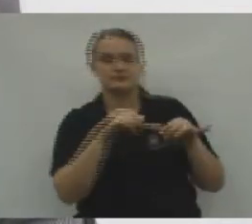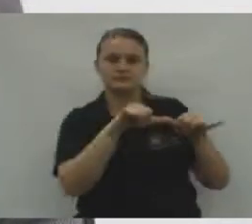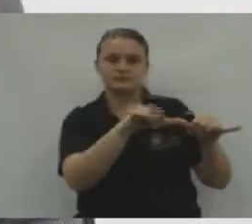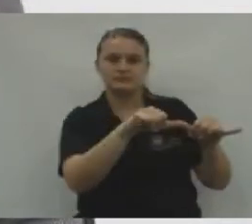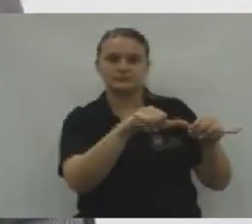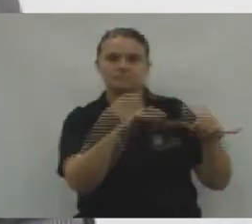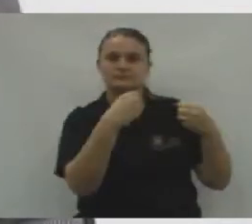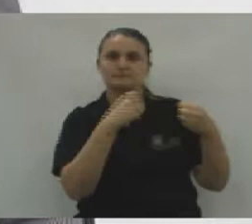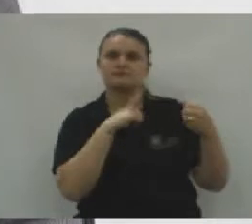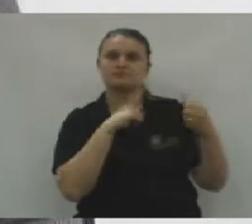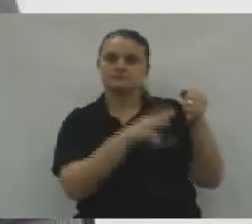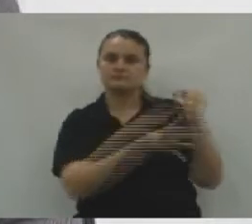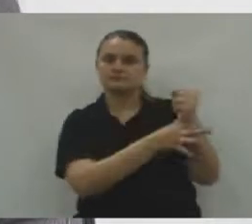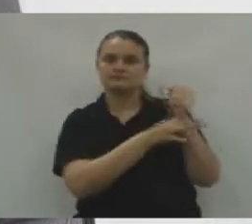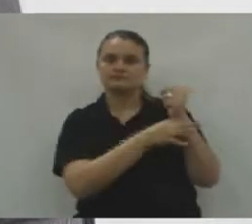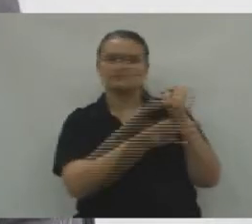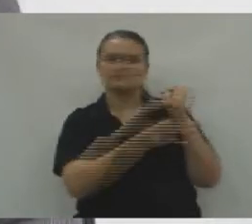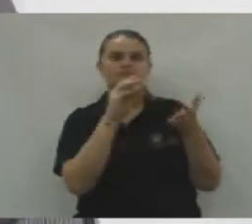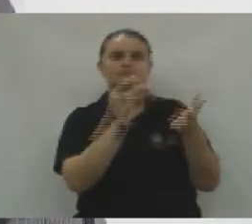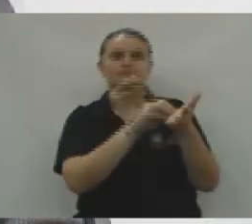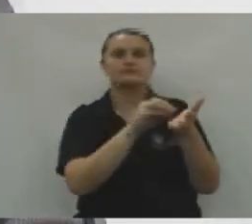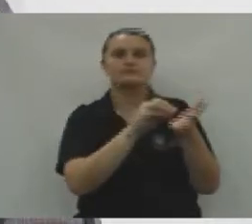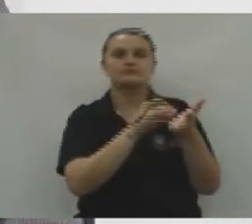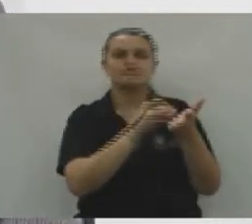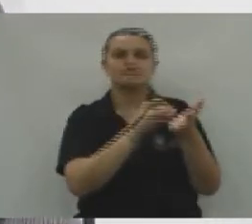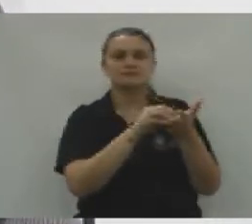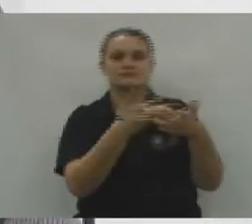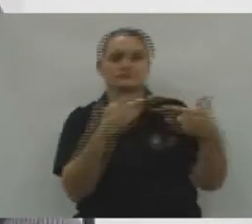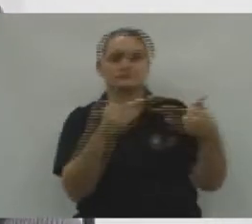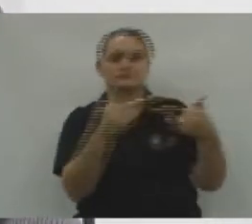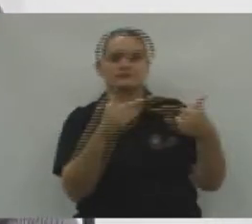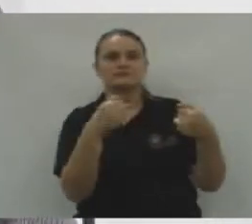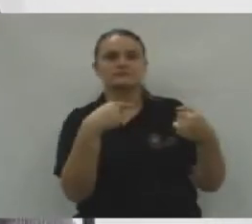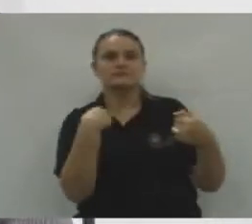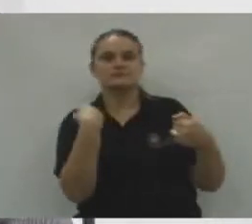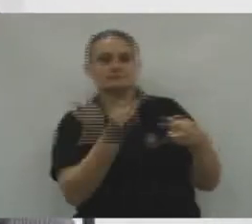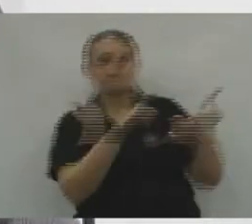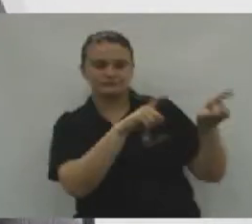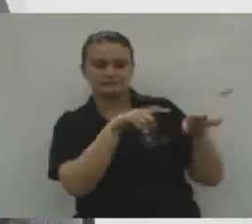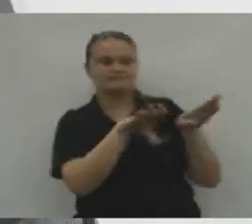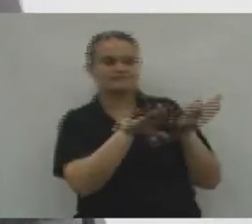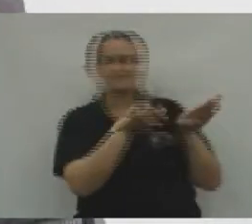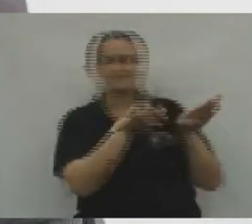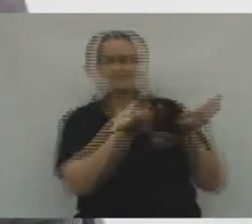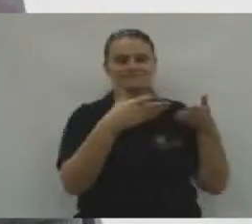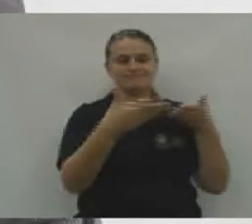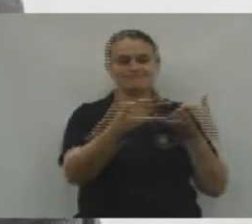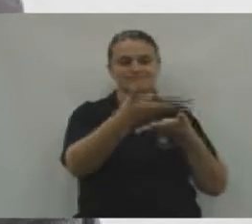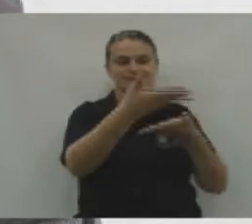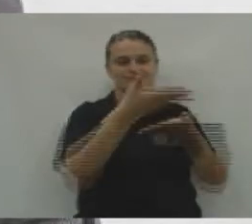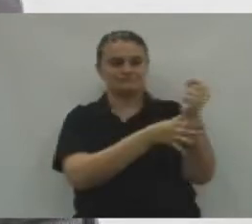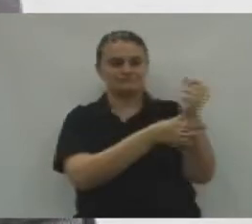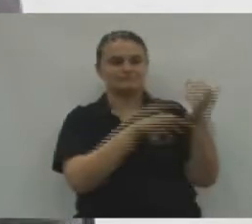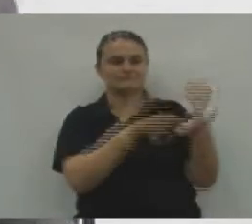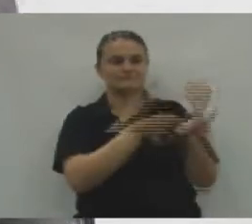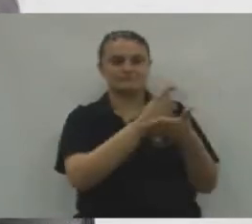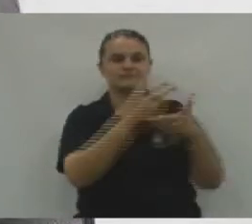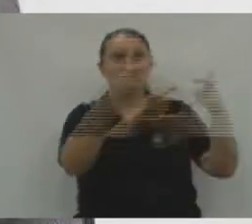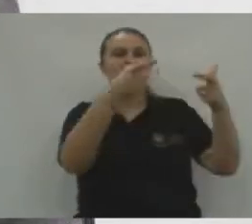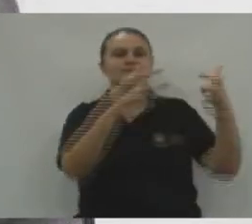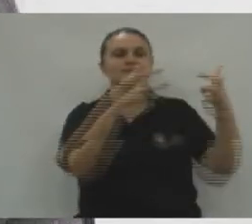segurança que não vai faltar produção, e o nosso agricultor tem que ter a segurança que ele vai ter mercado